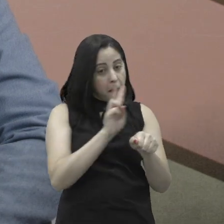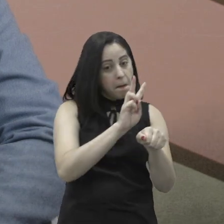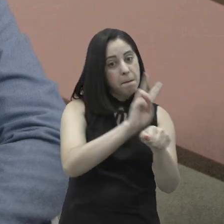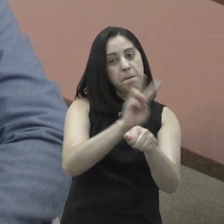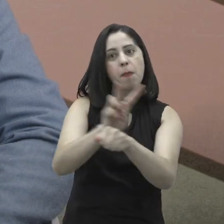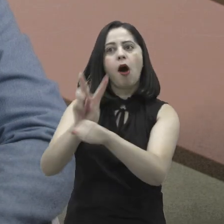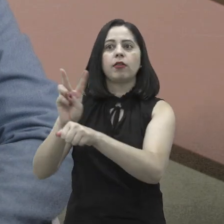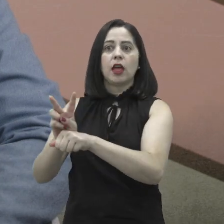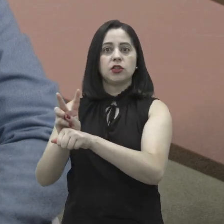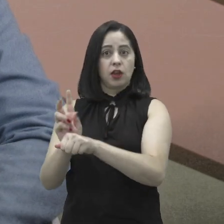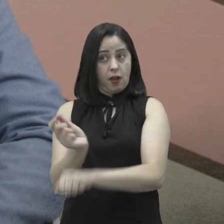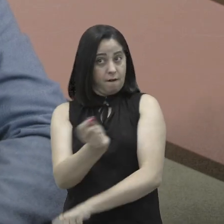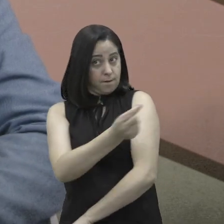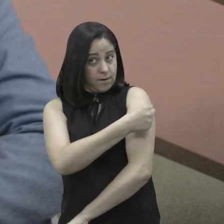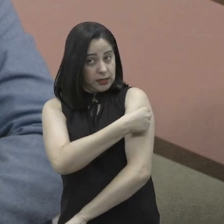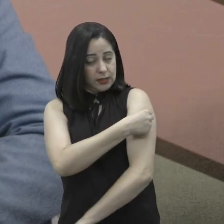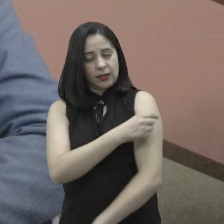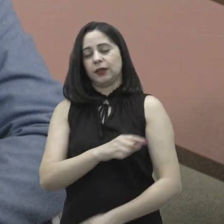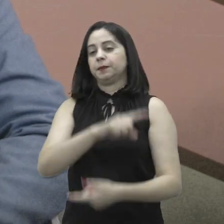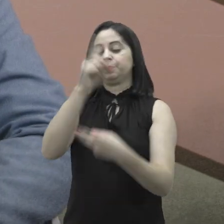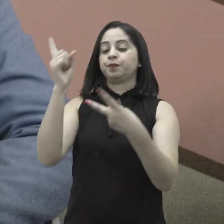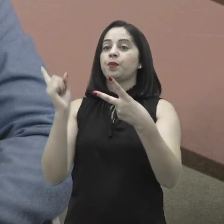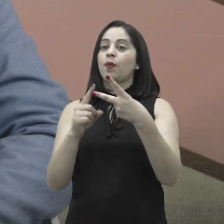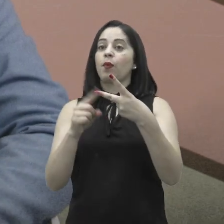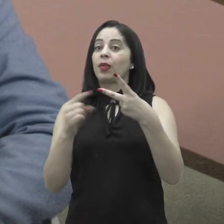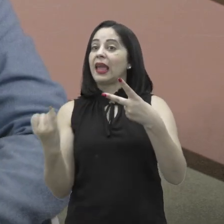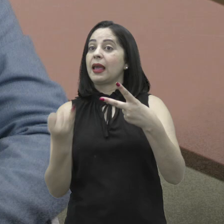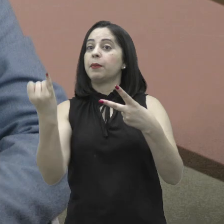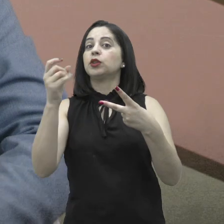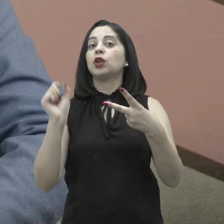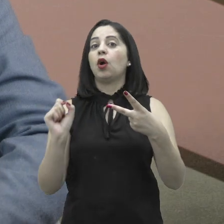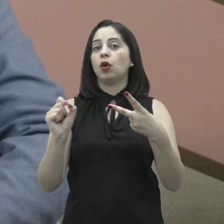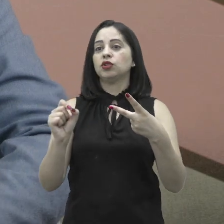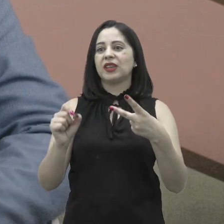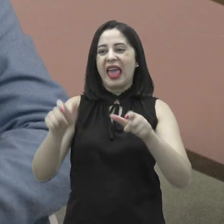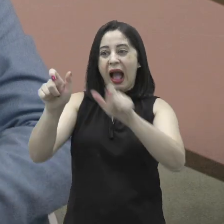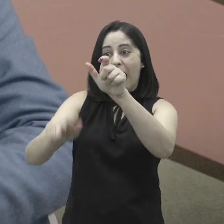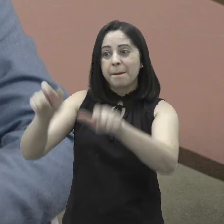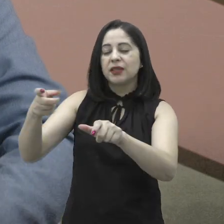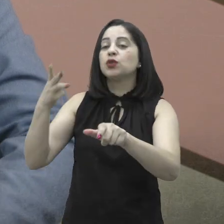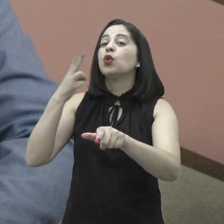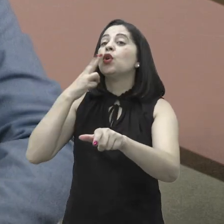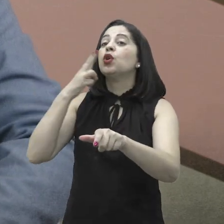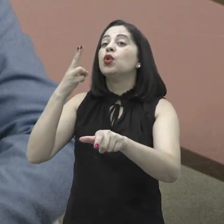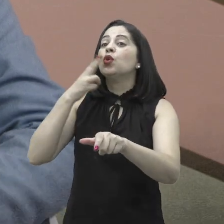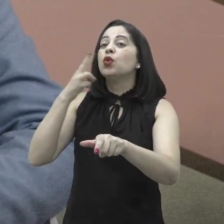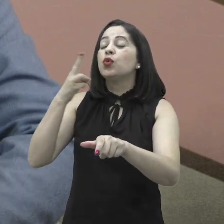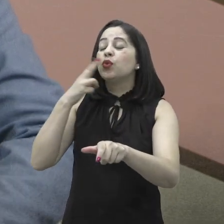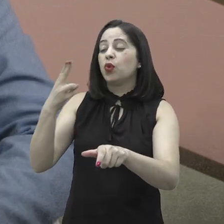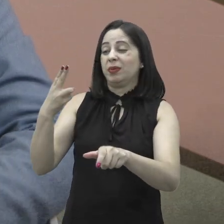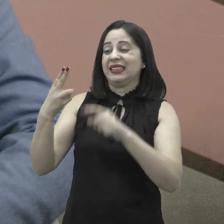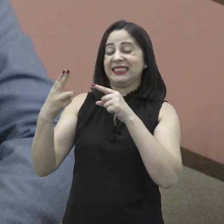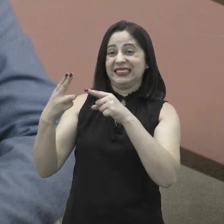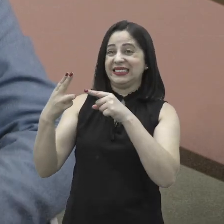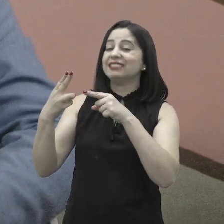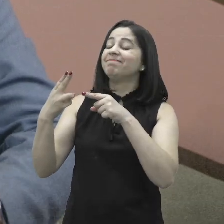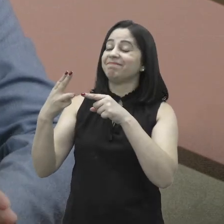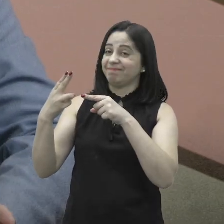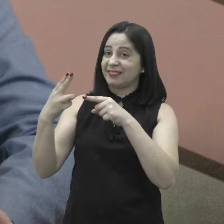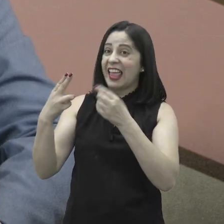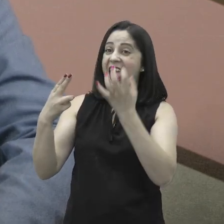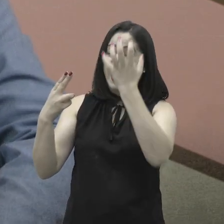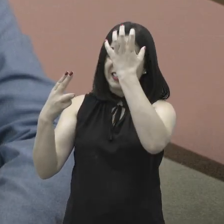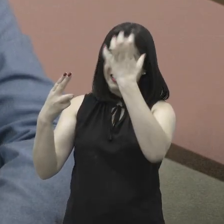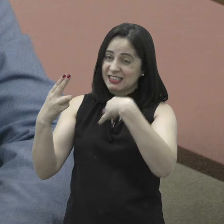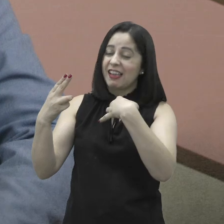aqueles que estão ao nosso redor, certo? Outro ponto importante também é as pessoas que fumam. O tabagismo é uma causa muito importante de doença não